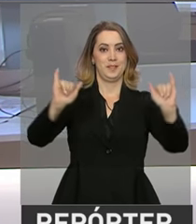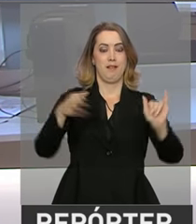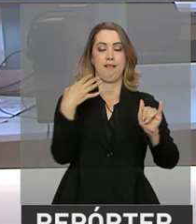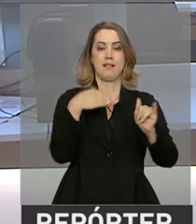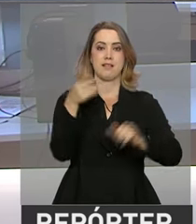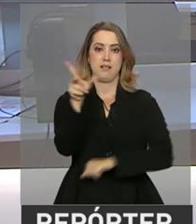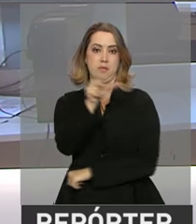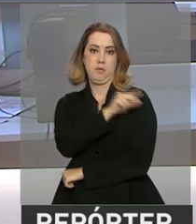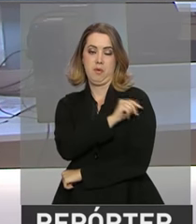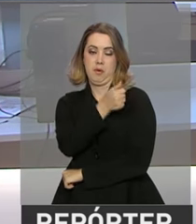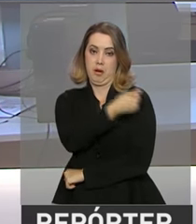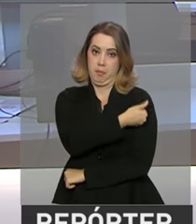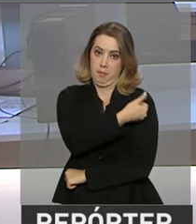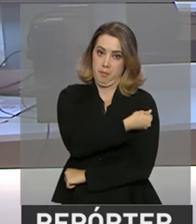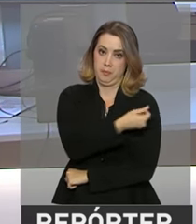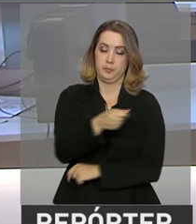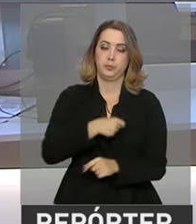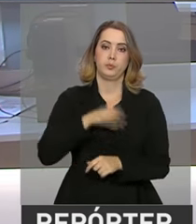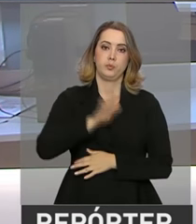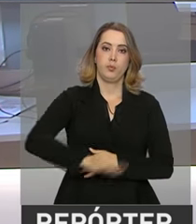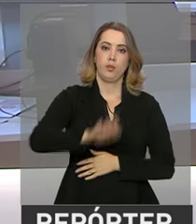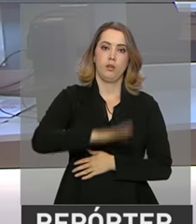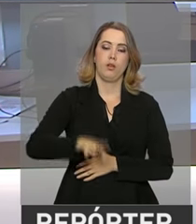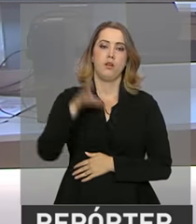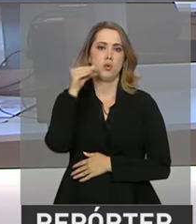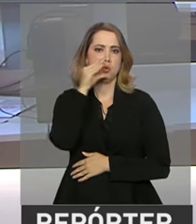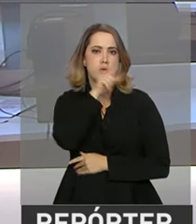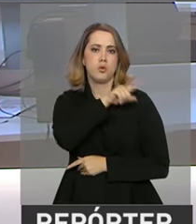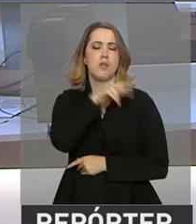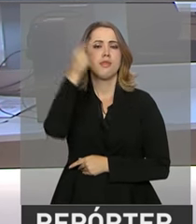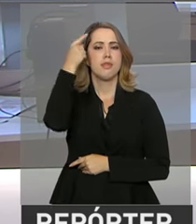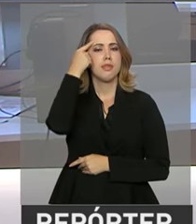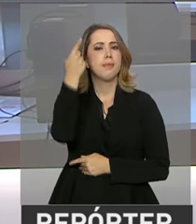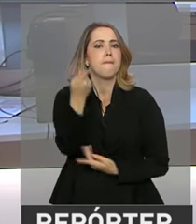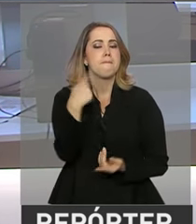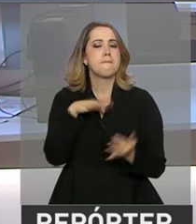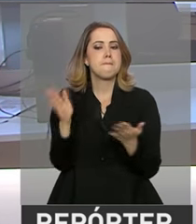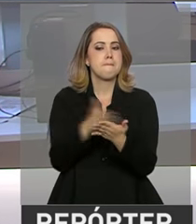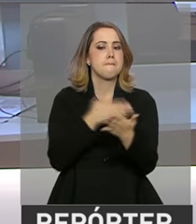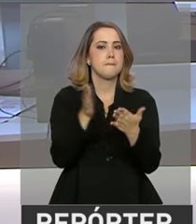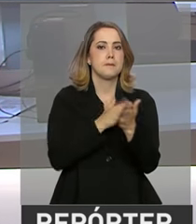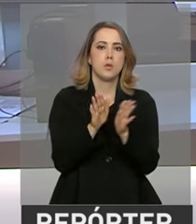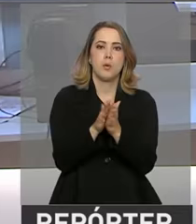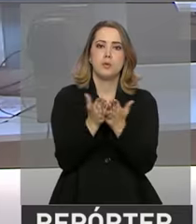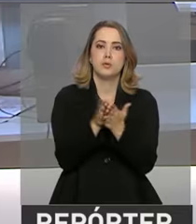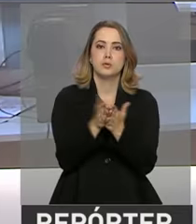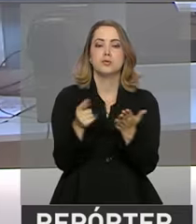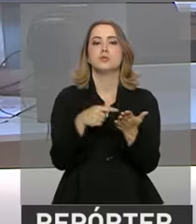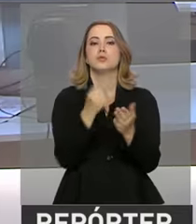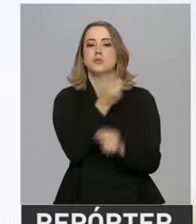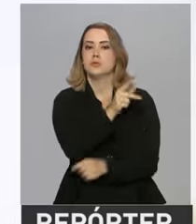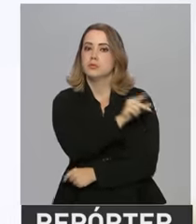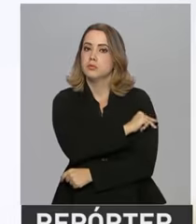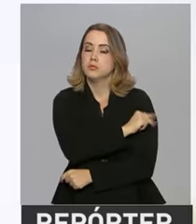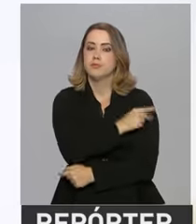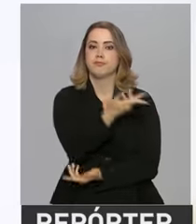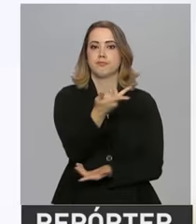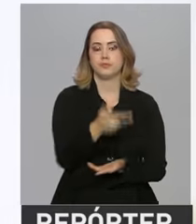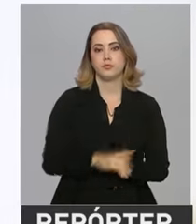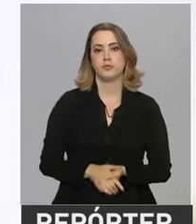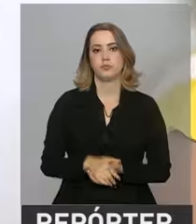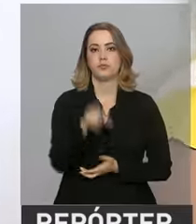para crianças e adolescentes. A ideia é atualizar a caderneta de vacinas. A campanha segue até o dia 30 de setembro.